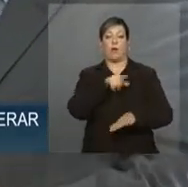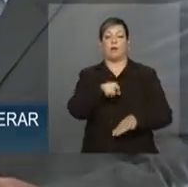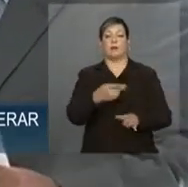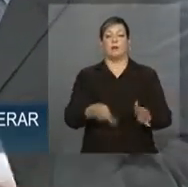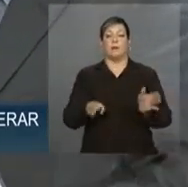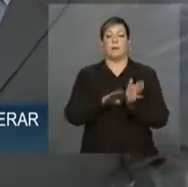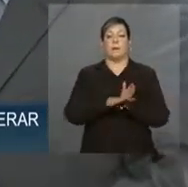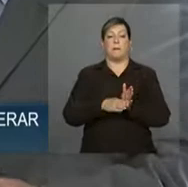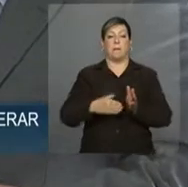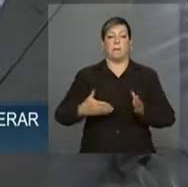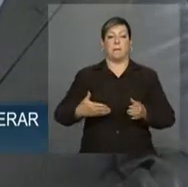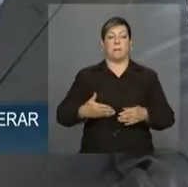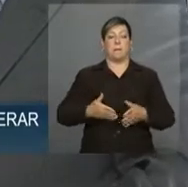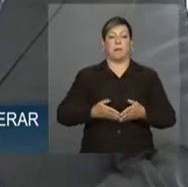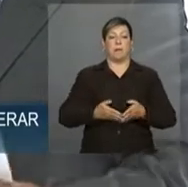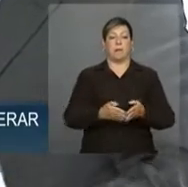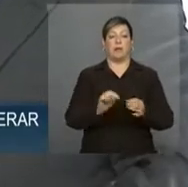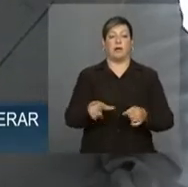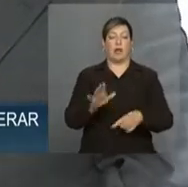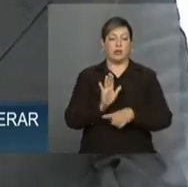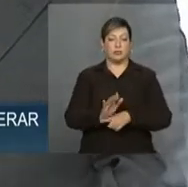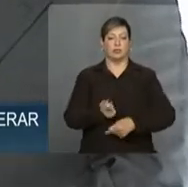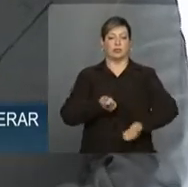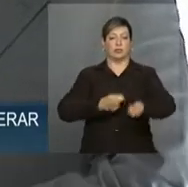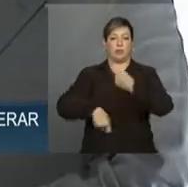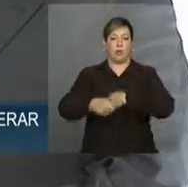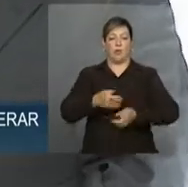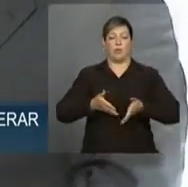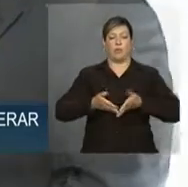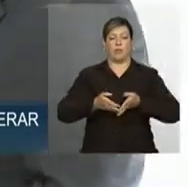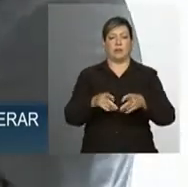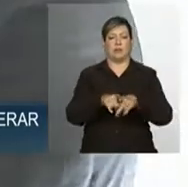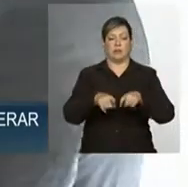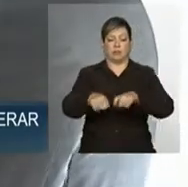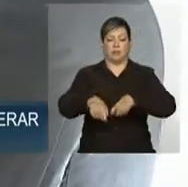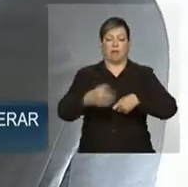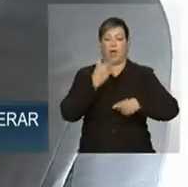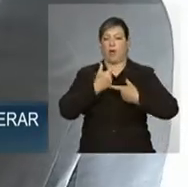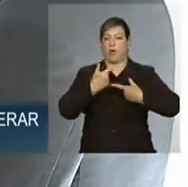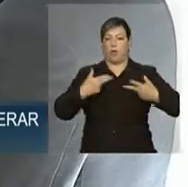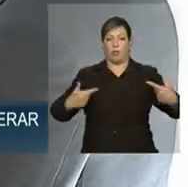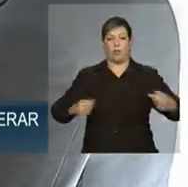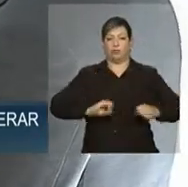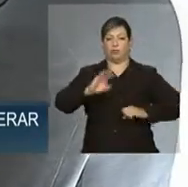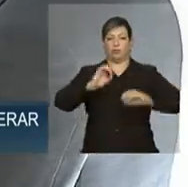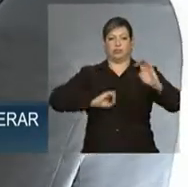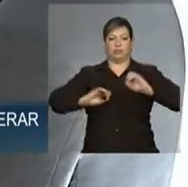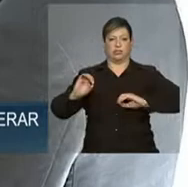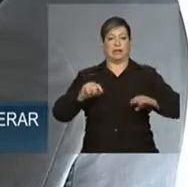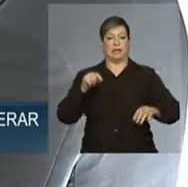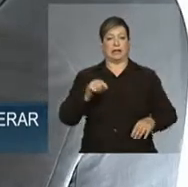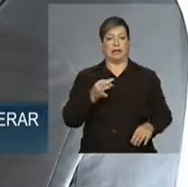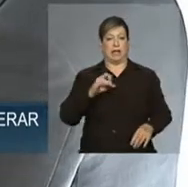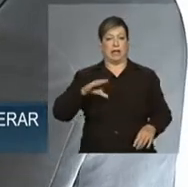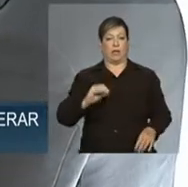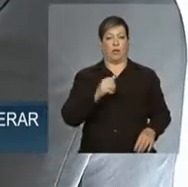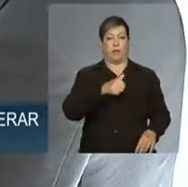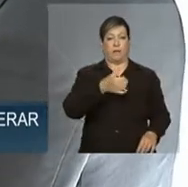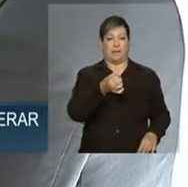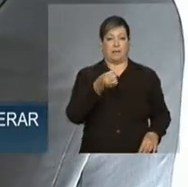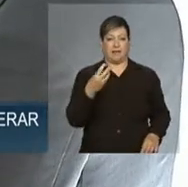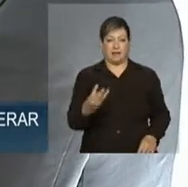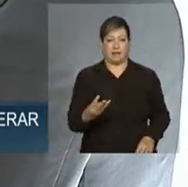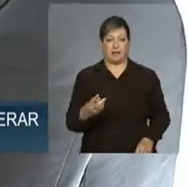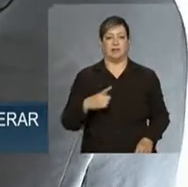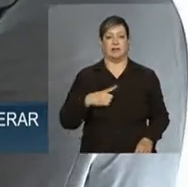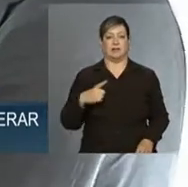trará benefícios econômicos aos produtores agrícolas do país. Esse trecho da 163 já foi concessionado